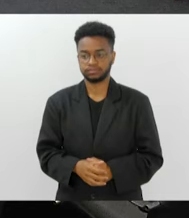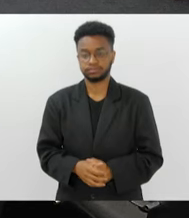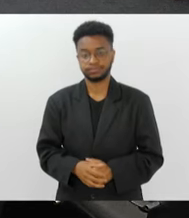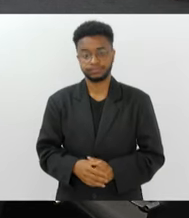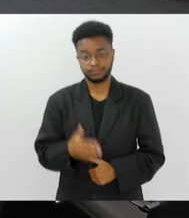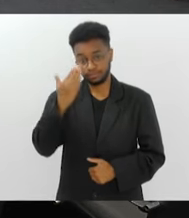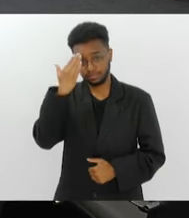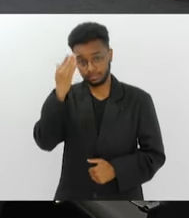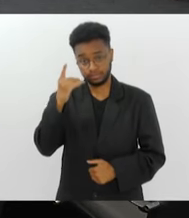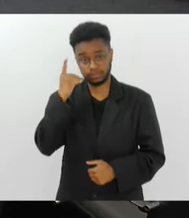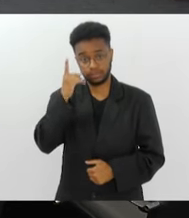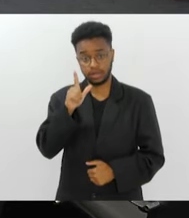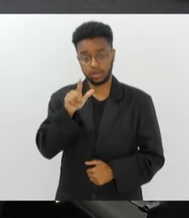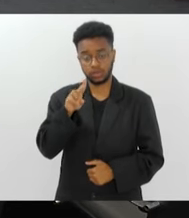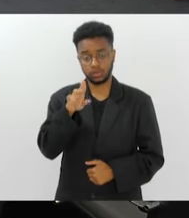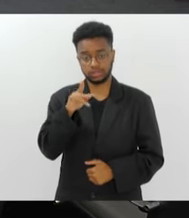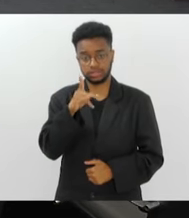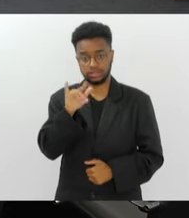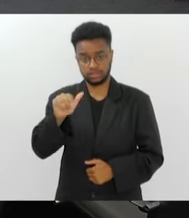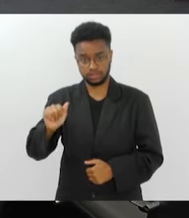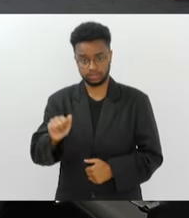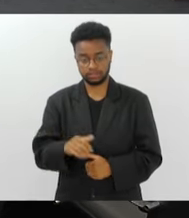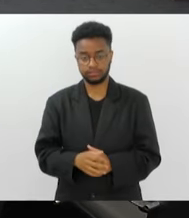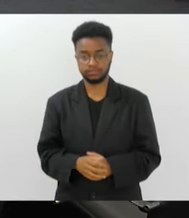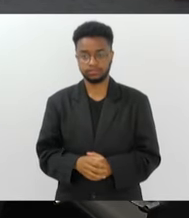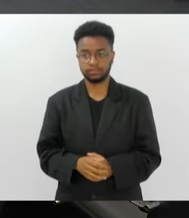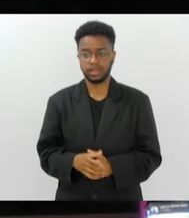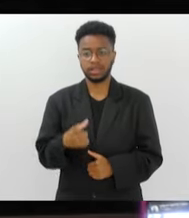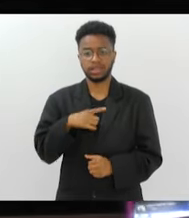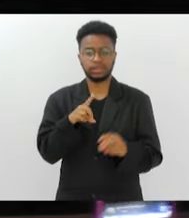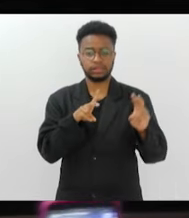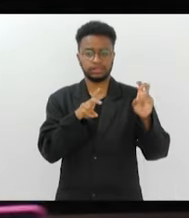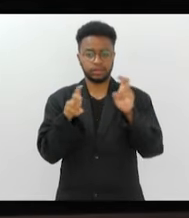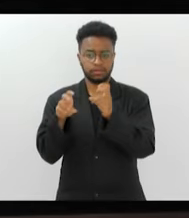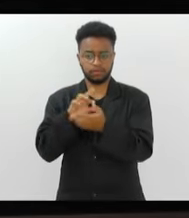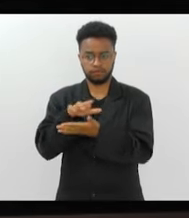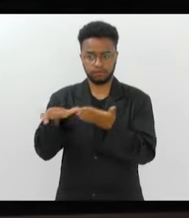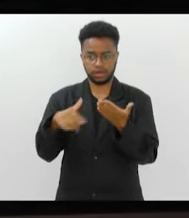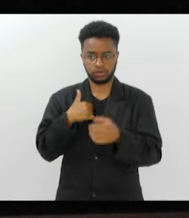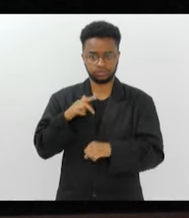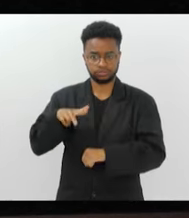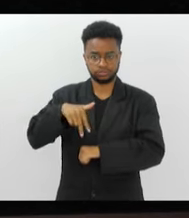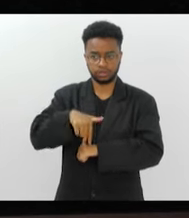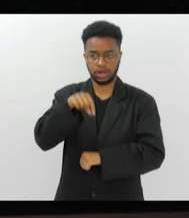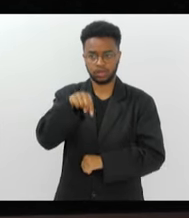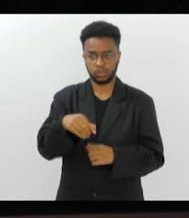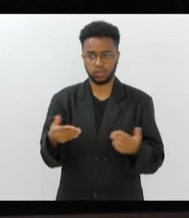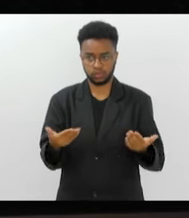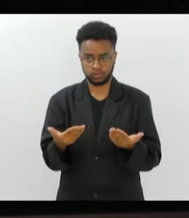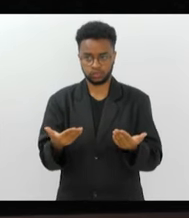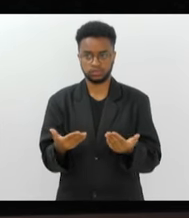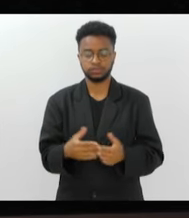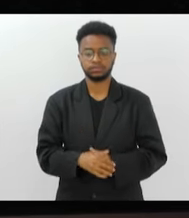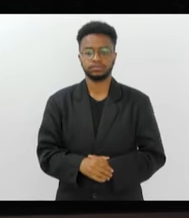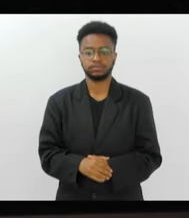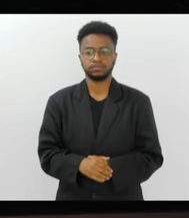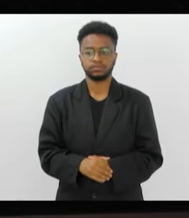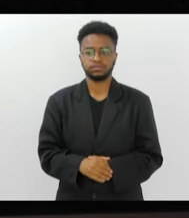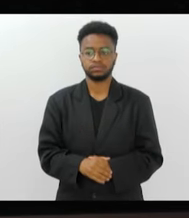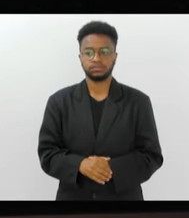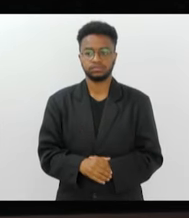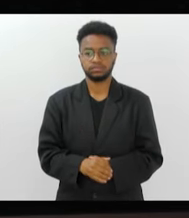Obrigado, deputada Lucinha. Tem vários assuntos que me trazem à casa, a esse expediente